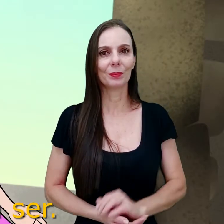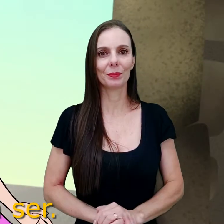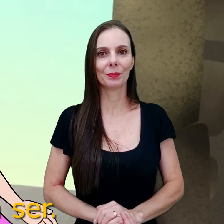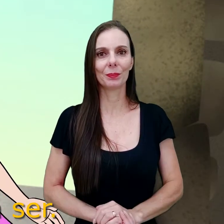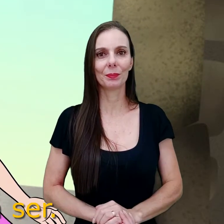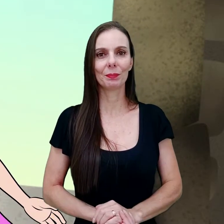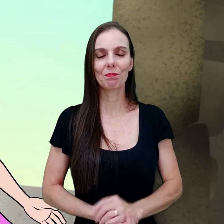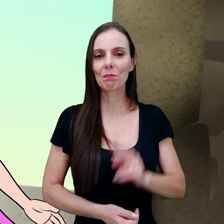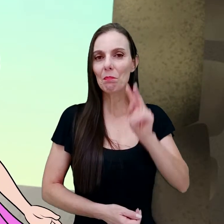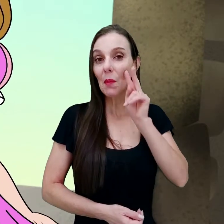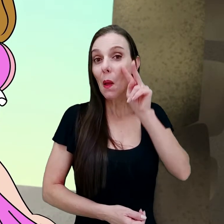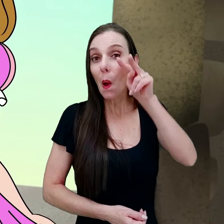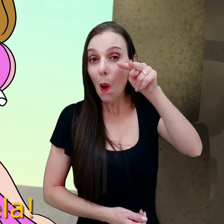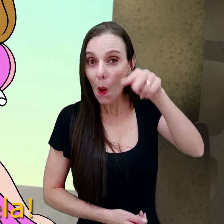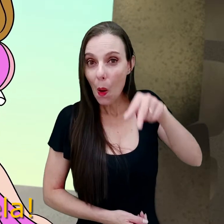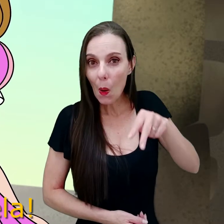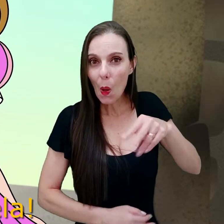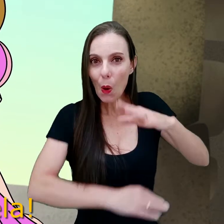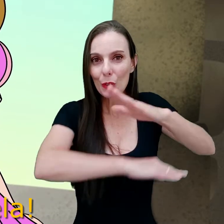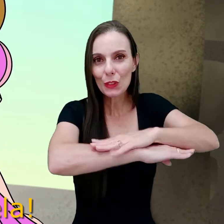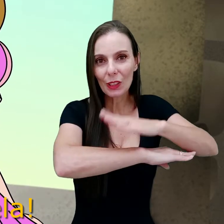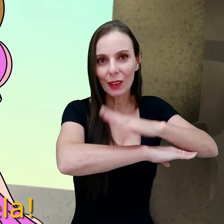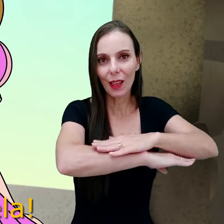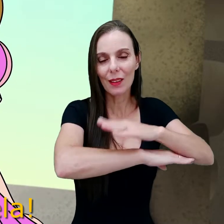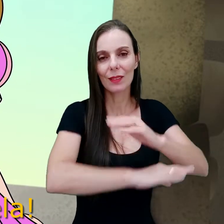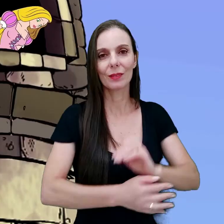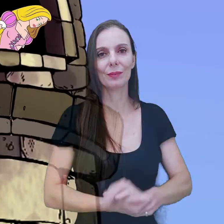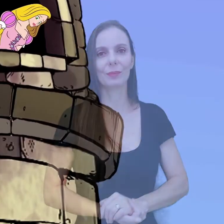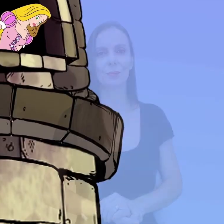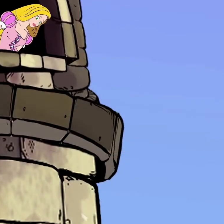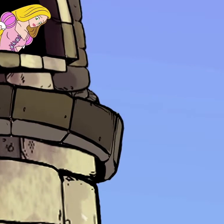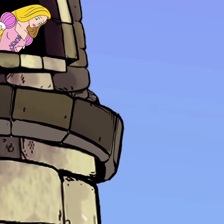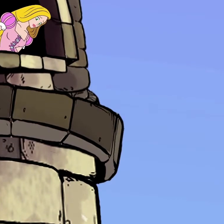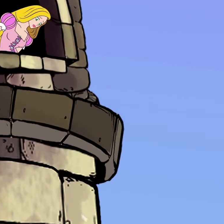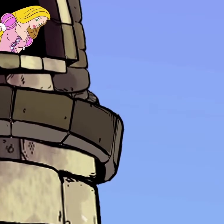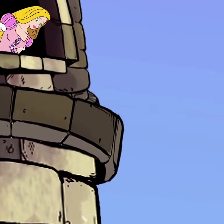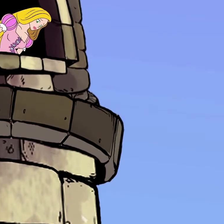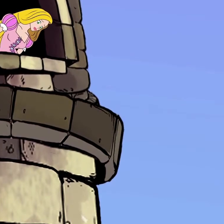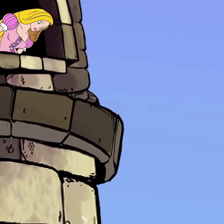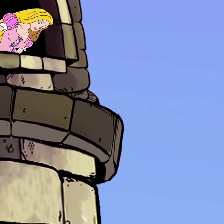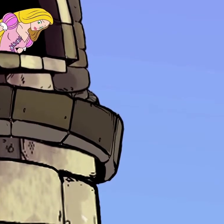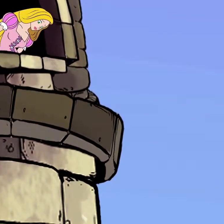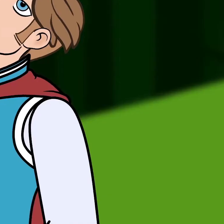quem poderia ser e então olhou para baixo da janela.